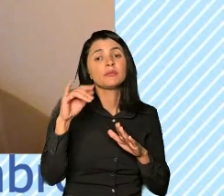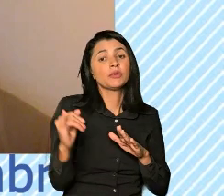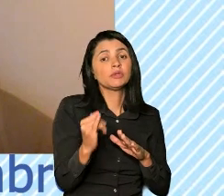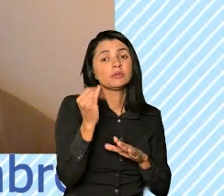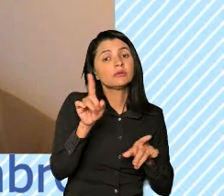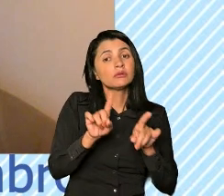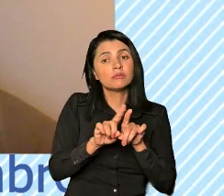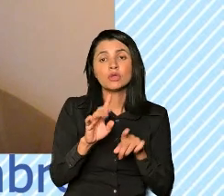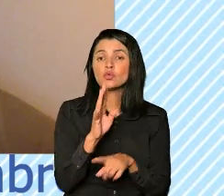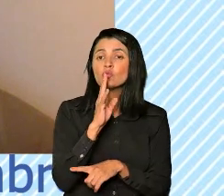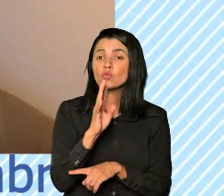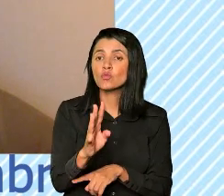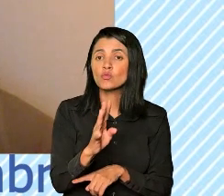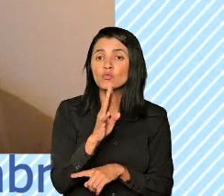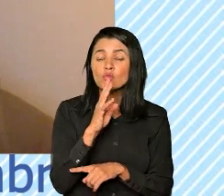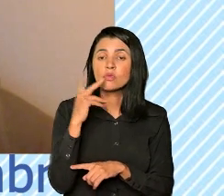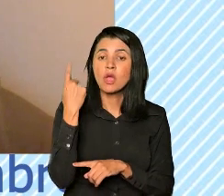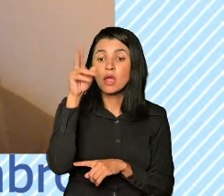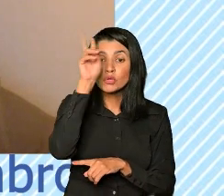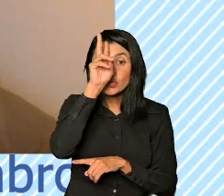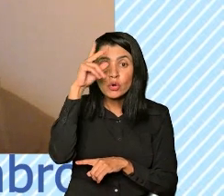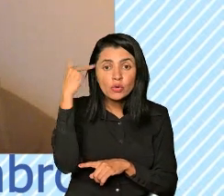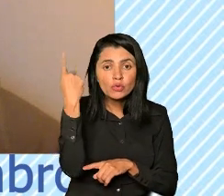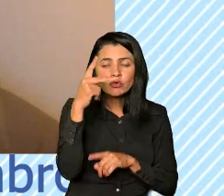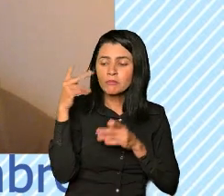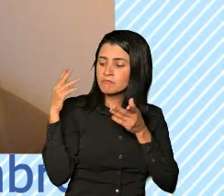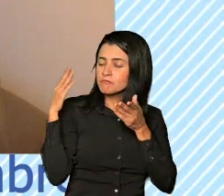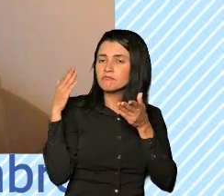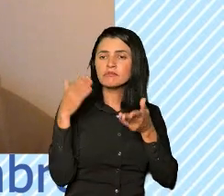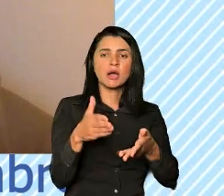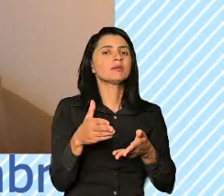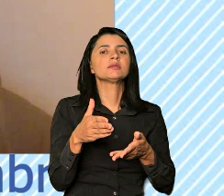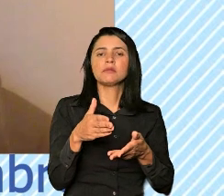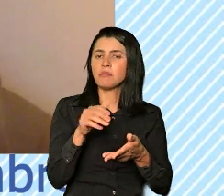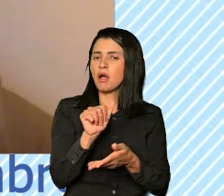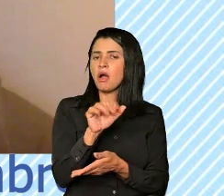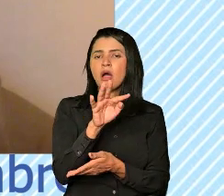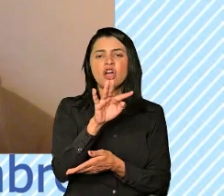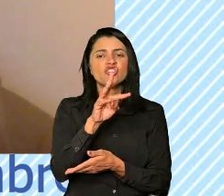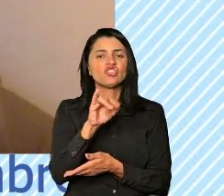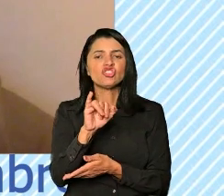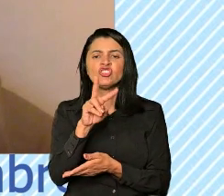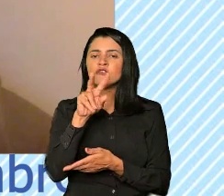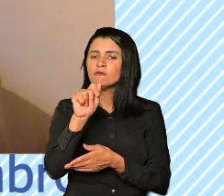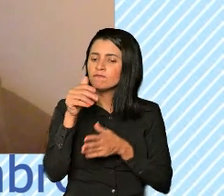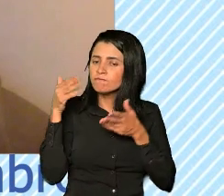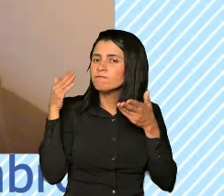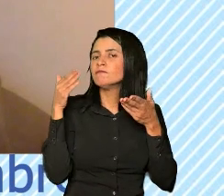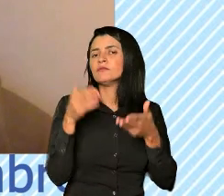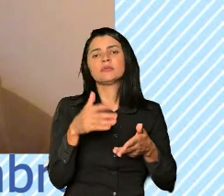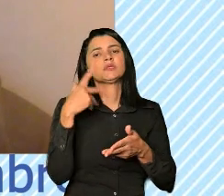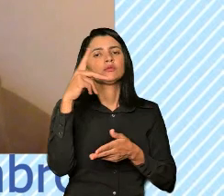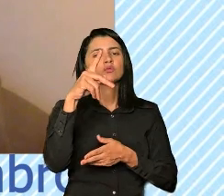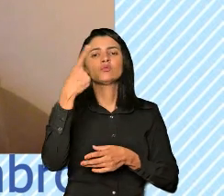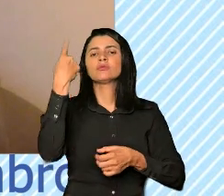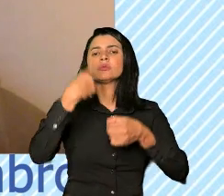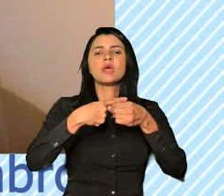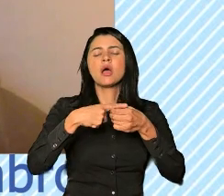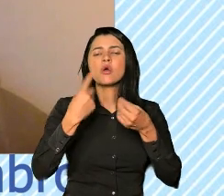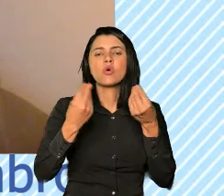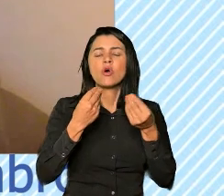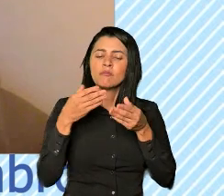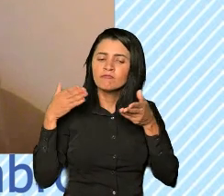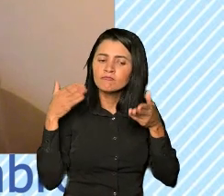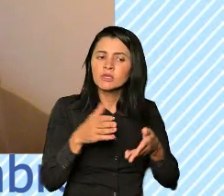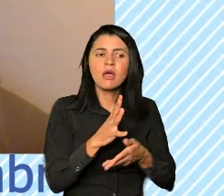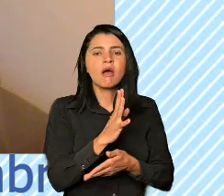conhecer, né, a sua história, participar ativamente da sua cidade no sentido de